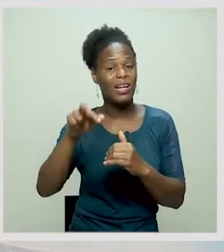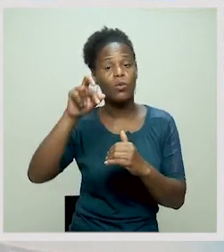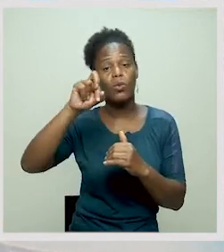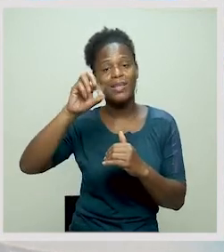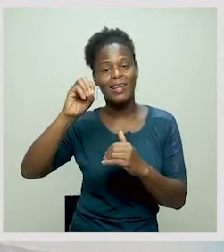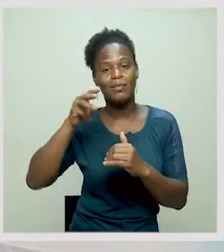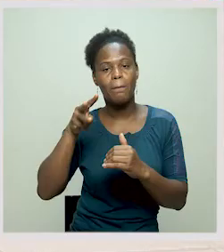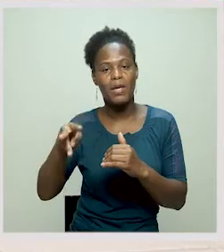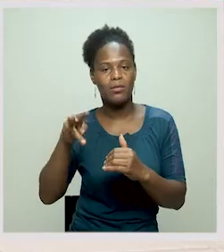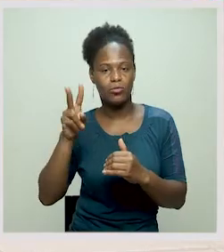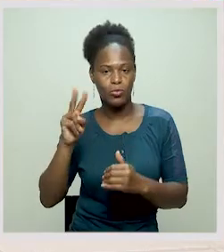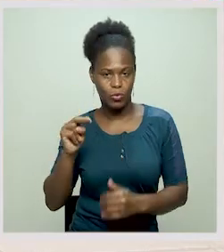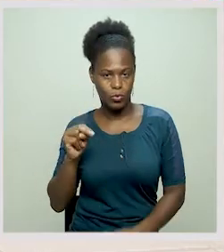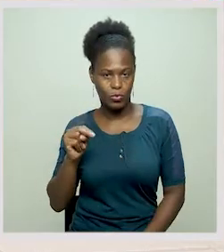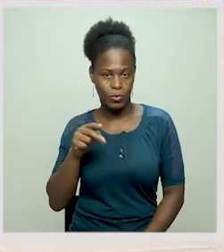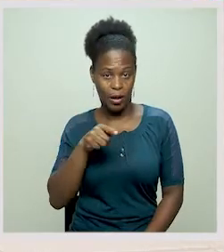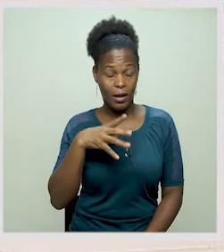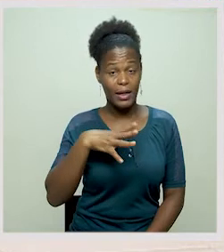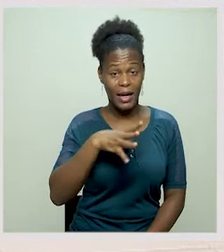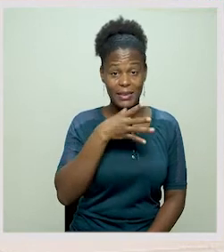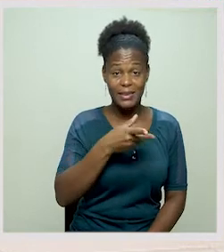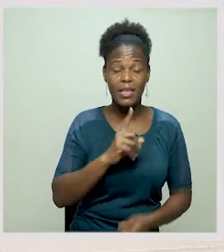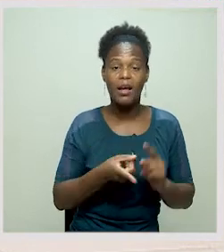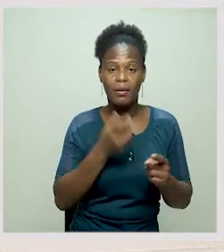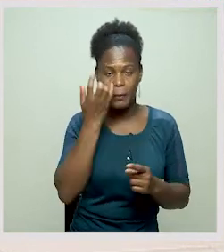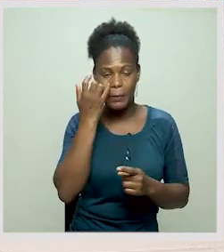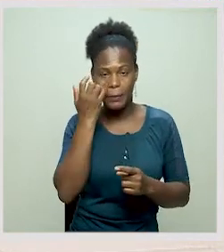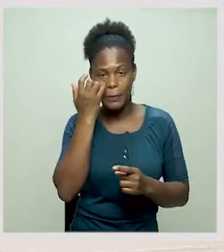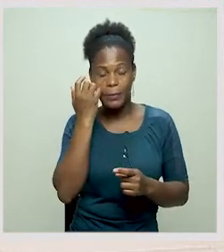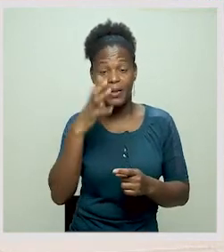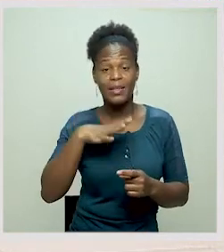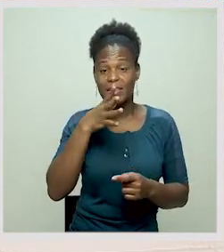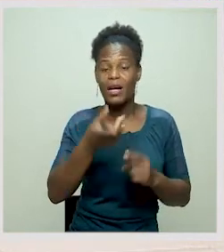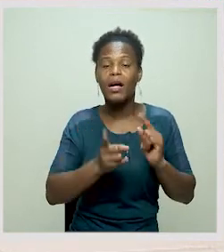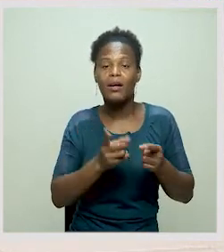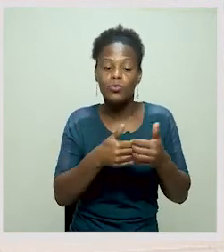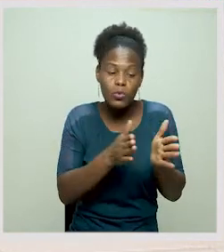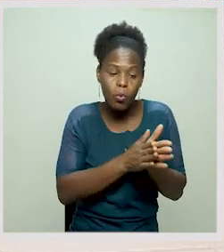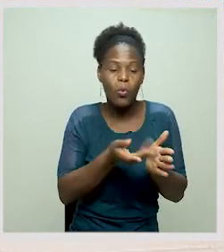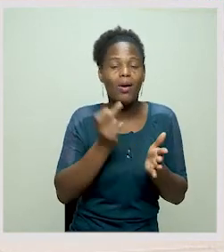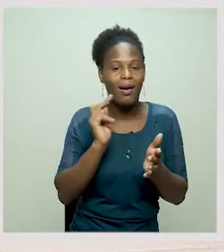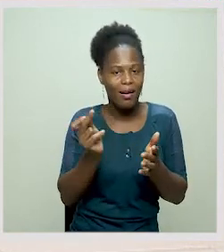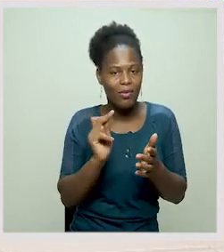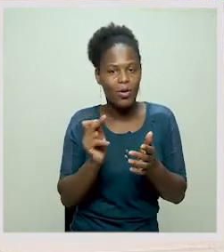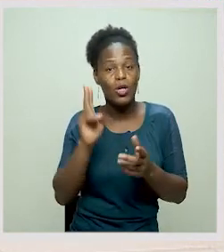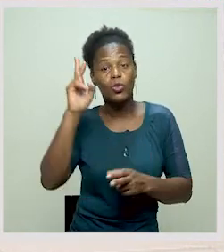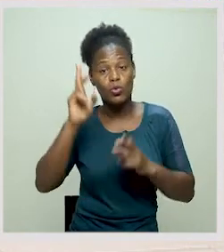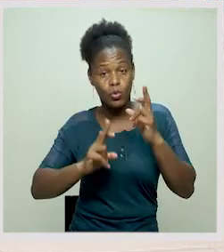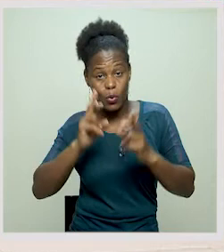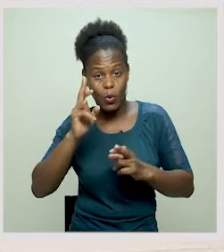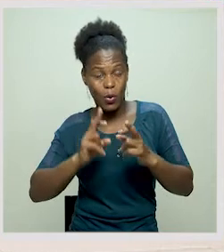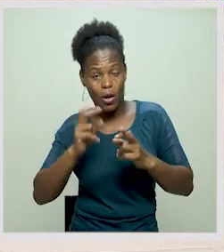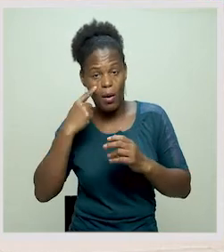80 mil escudos. Significa que todos os anos vai receber juros, que